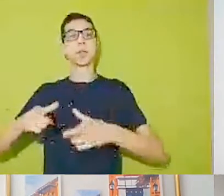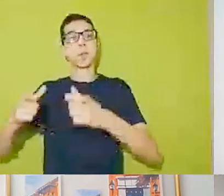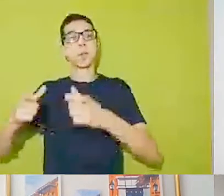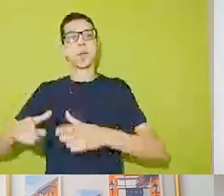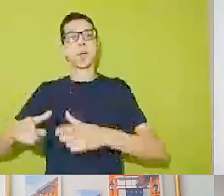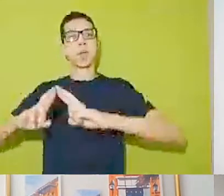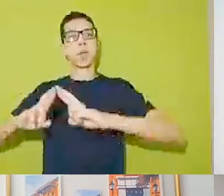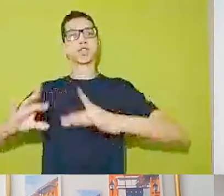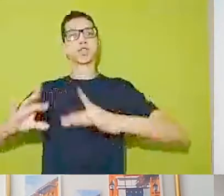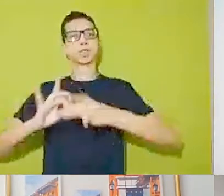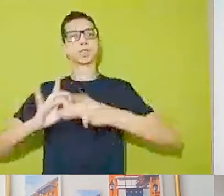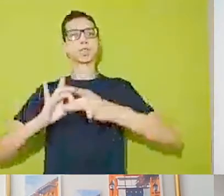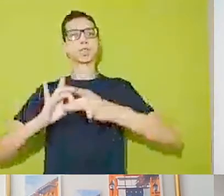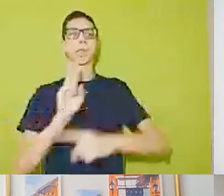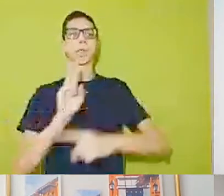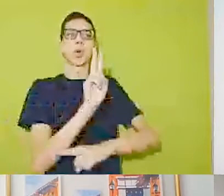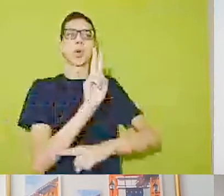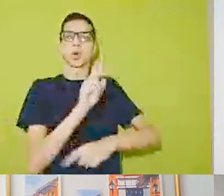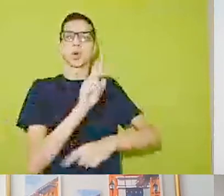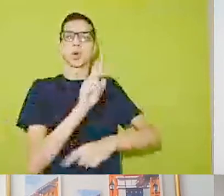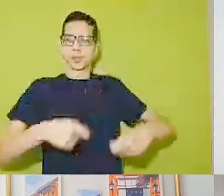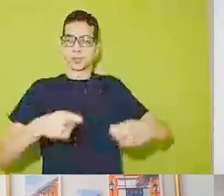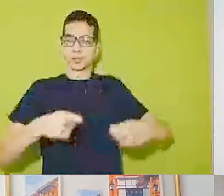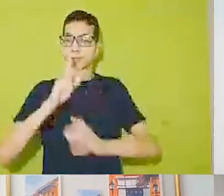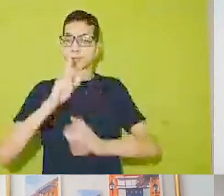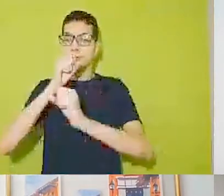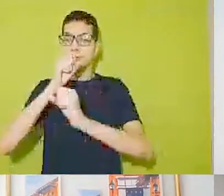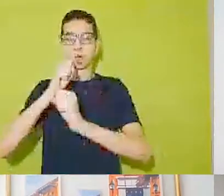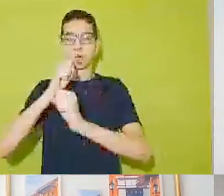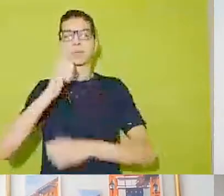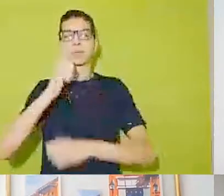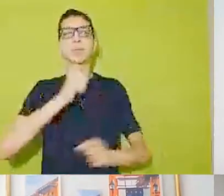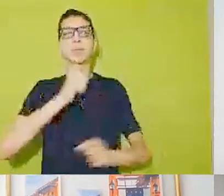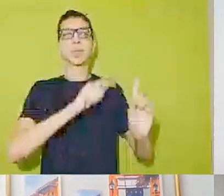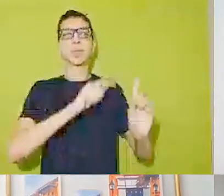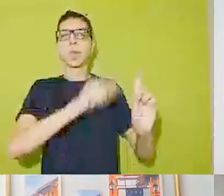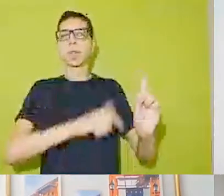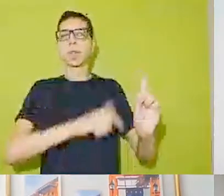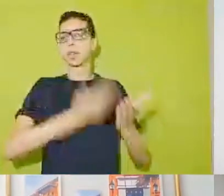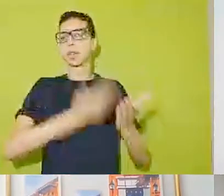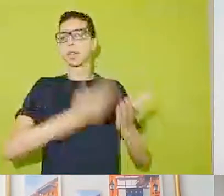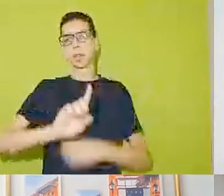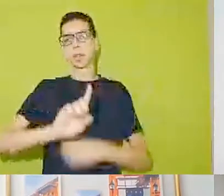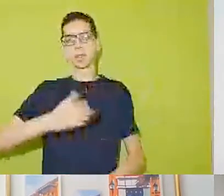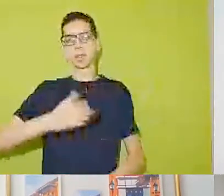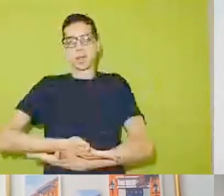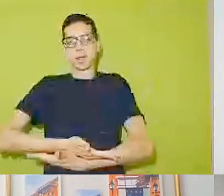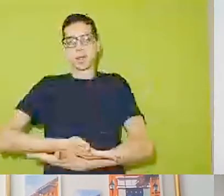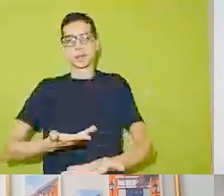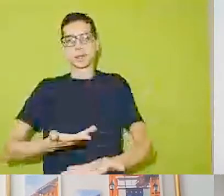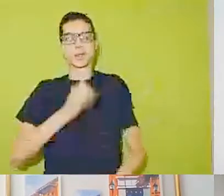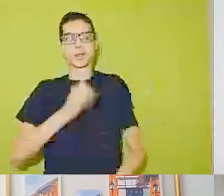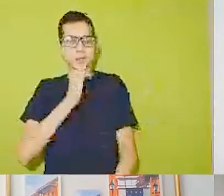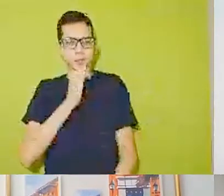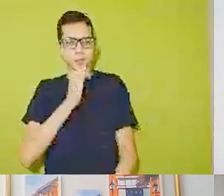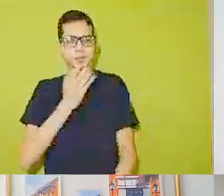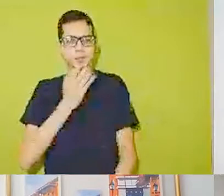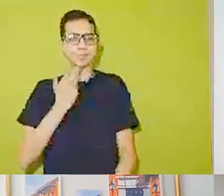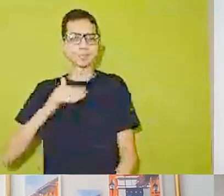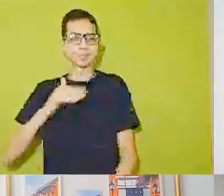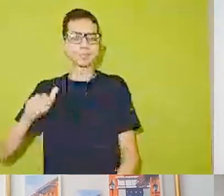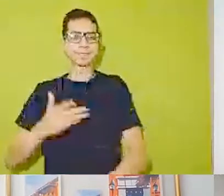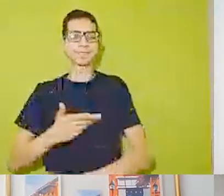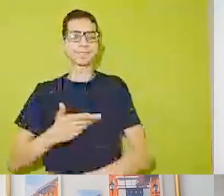articular para que essa mulher não perca, né, essa criança, que acaba sendo uma consequência, né, de